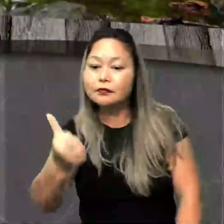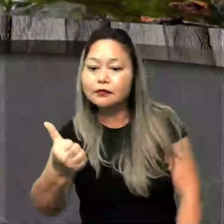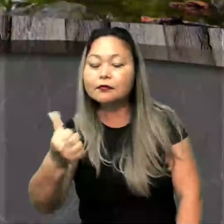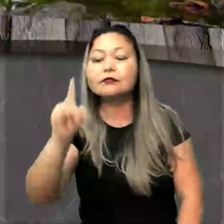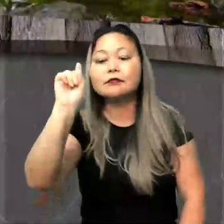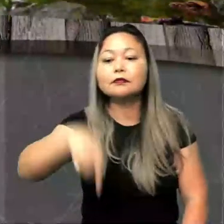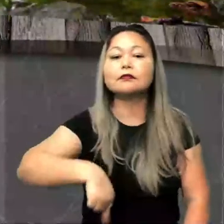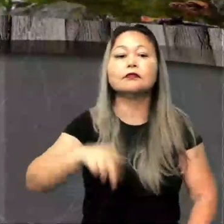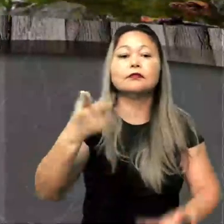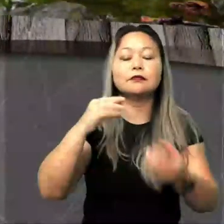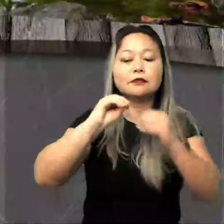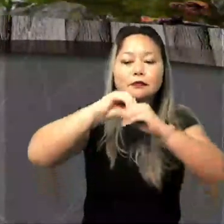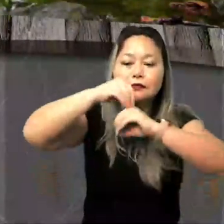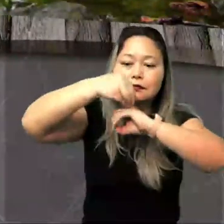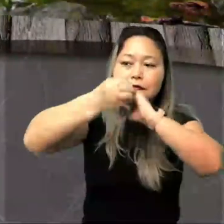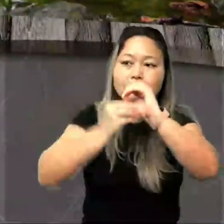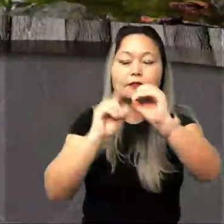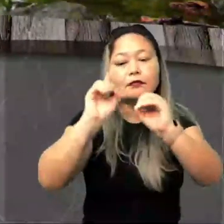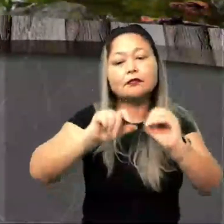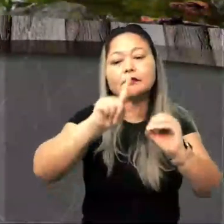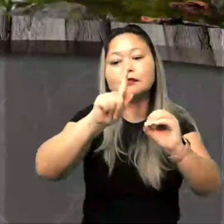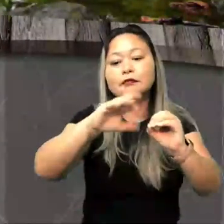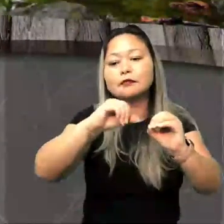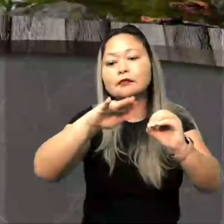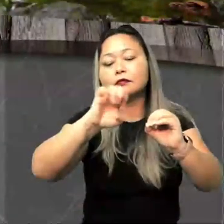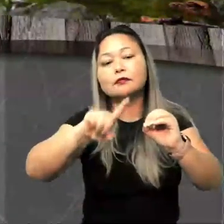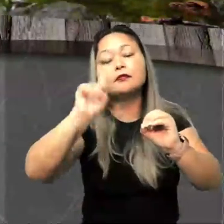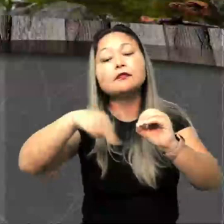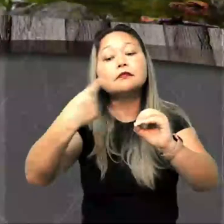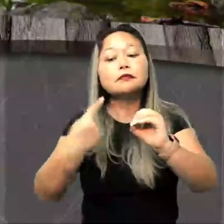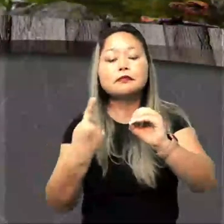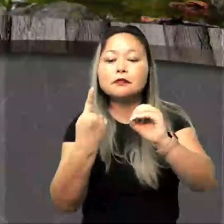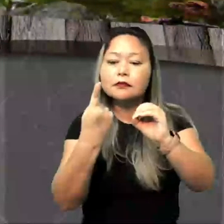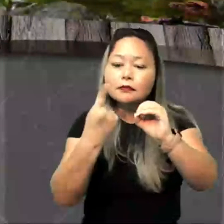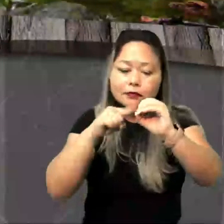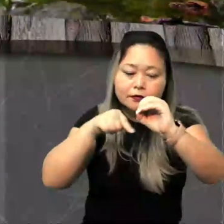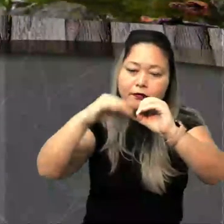C6H12O6 é a molécula de glicose, porque se trata aí de uma